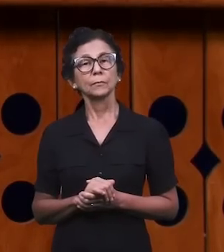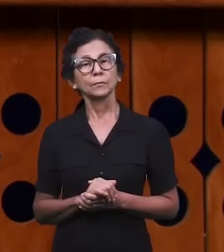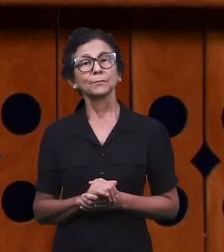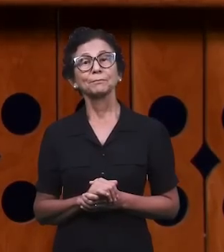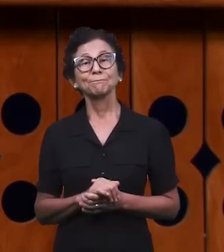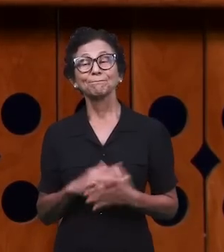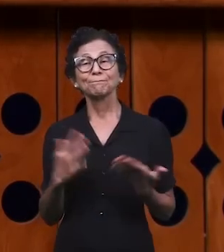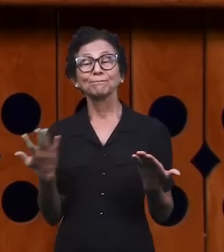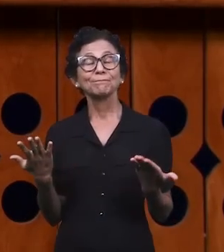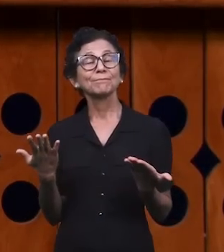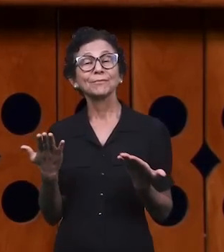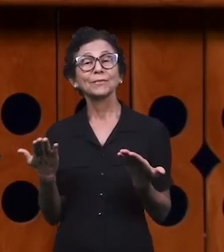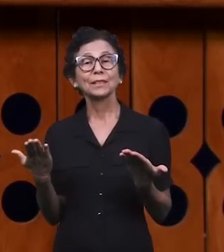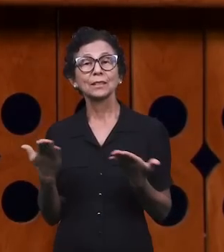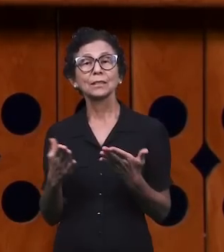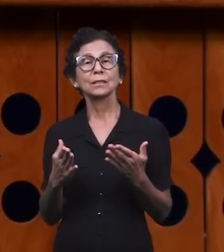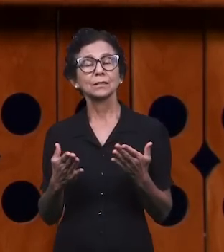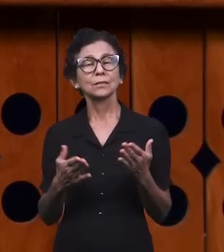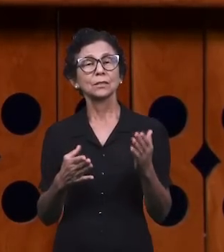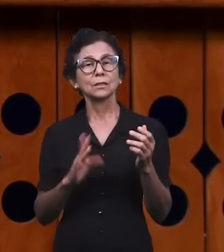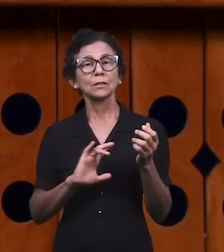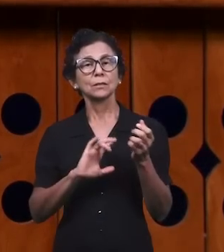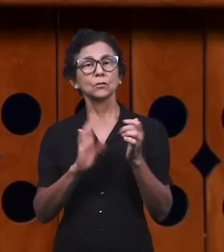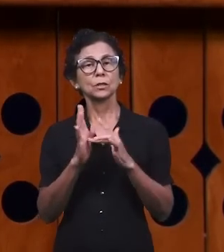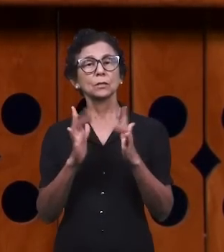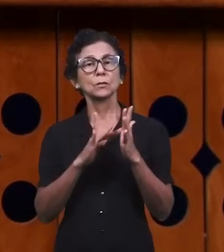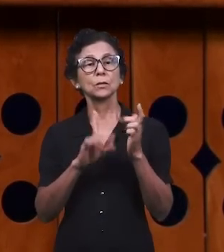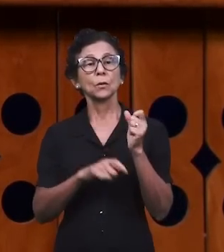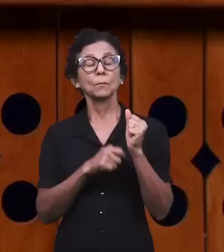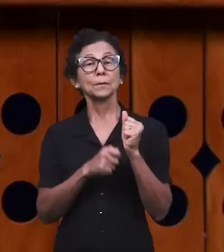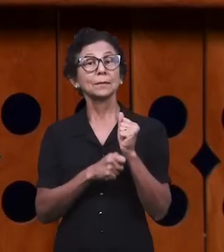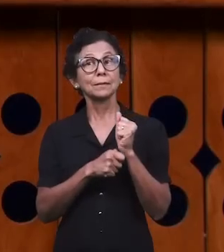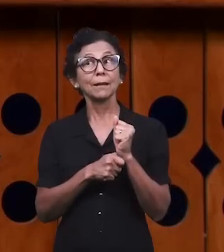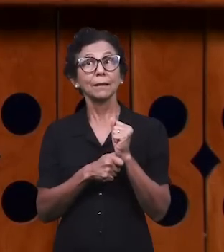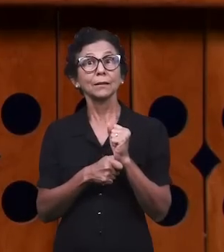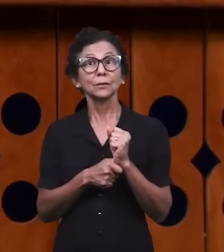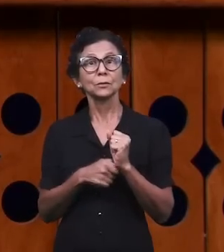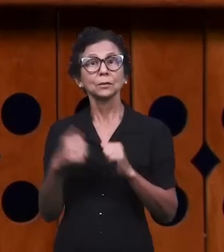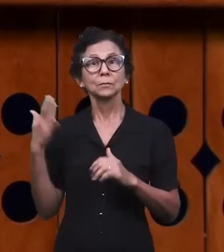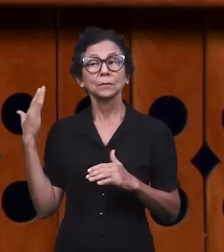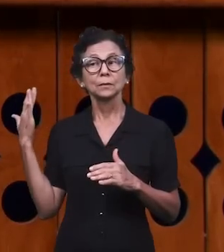de Deus, ele vai falando conosco